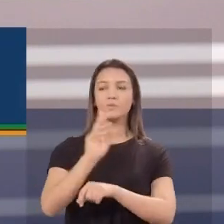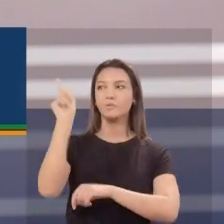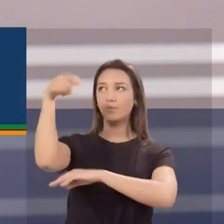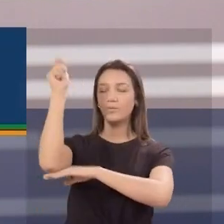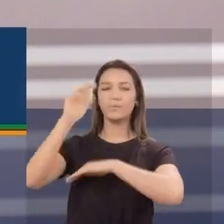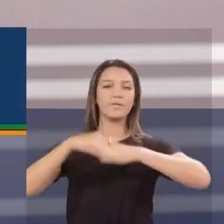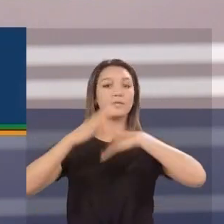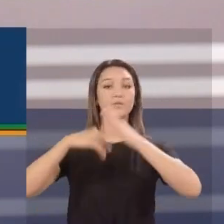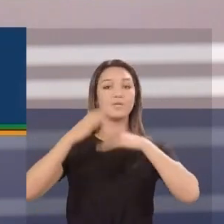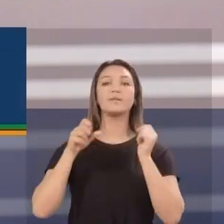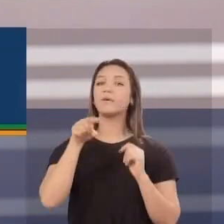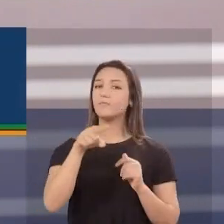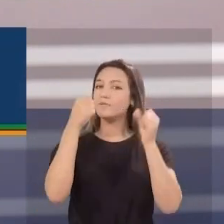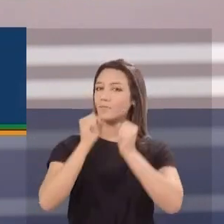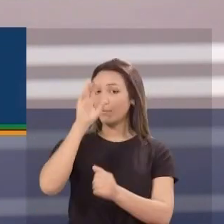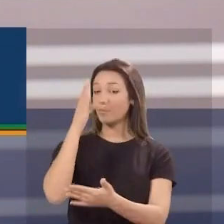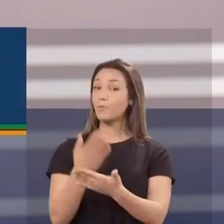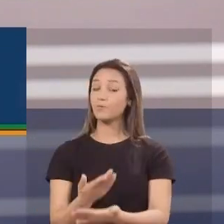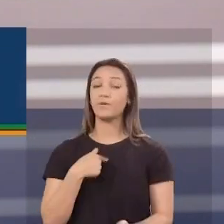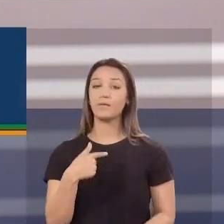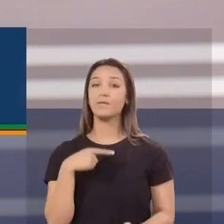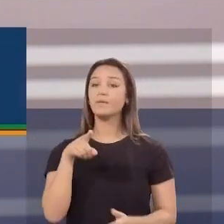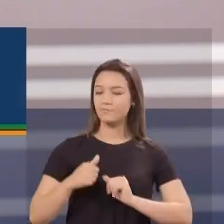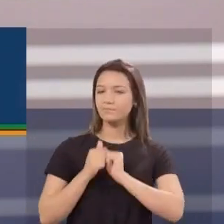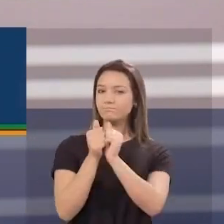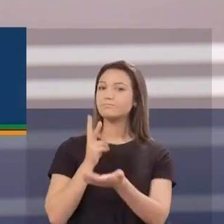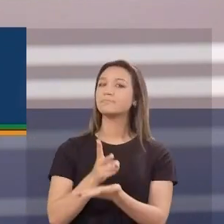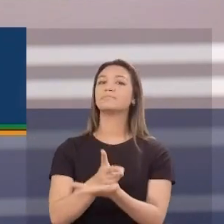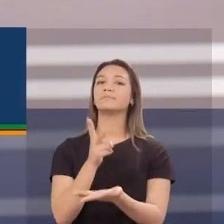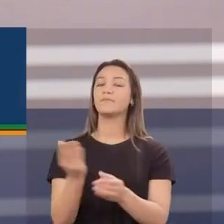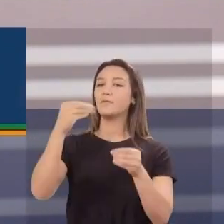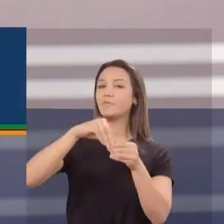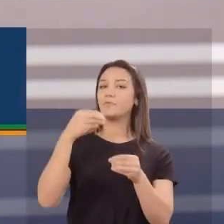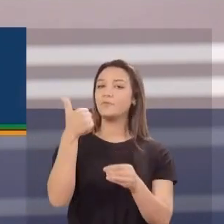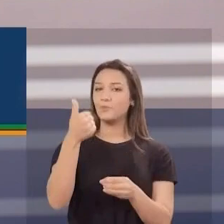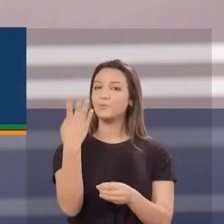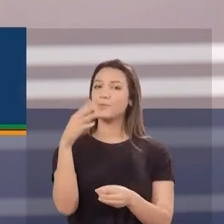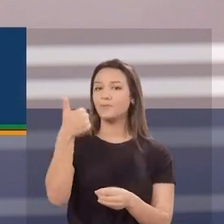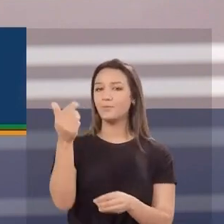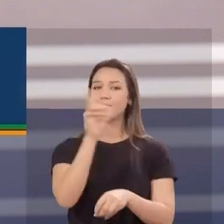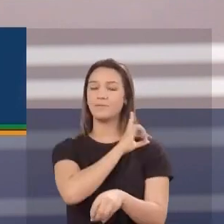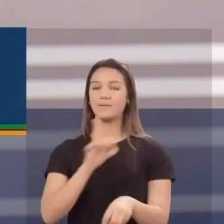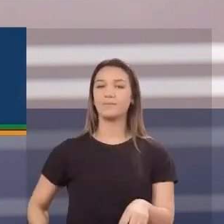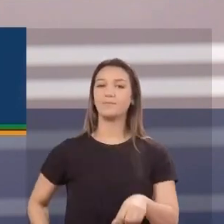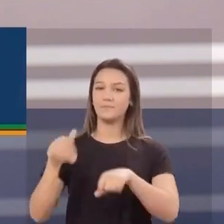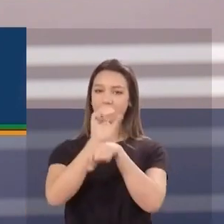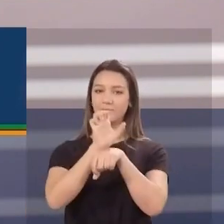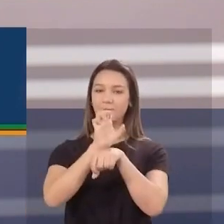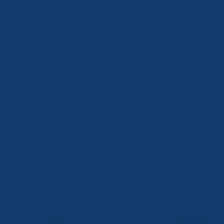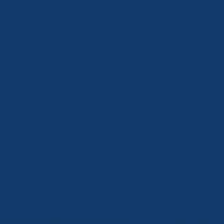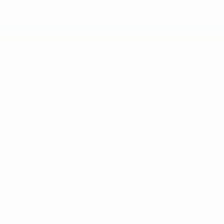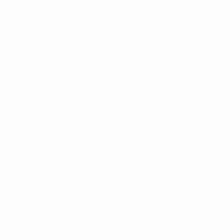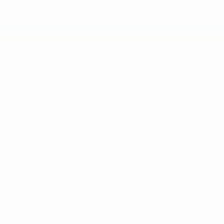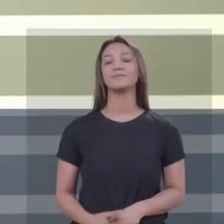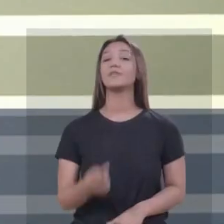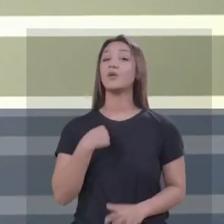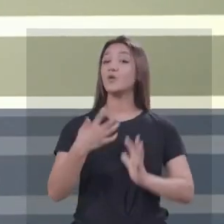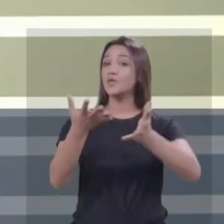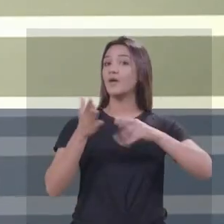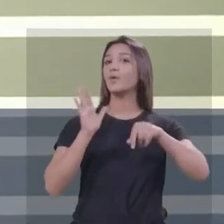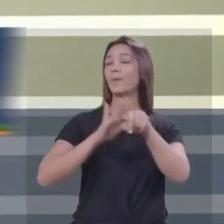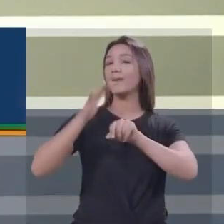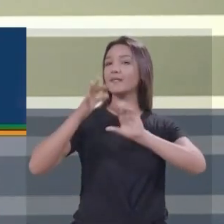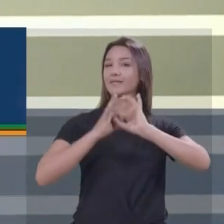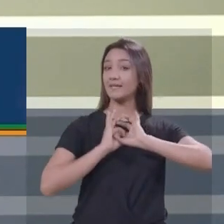o Rio Grande crescer sempre pode contar comigo na Assembleia Legislativa. Vamos seguir juntos. Vote 11411, Hernani Polo, deputado estadual. É 11. Por